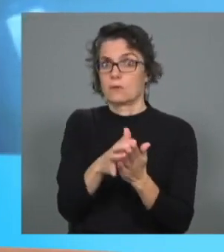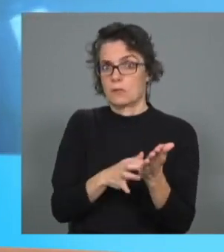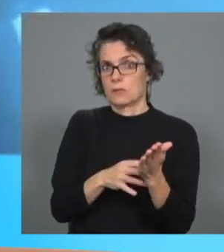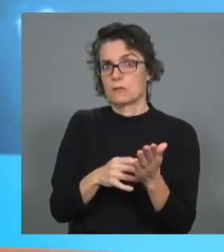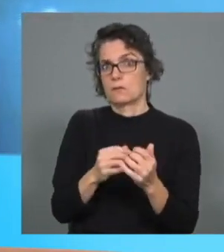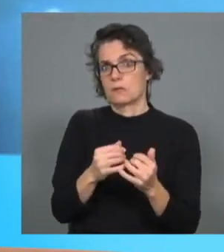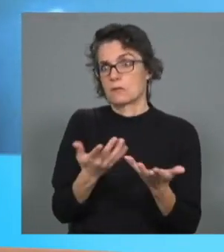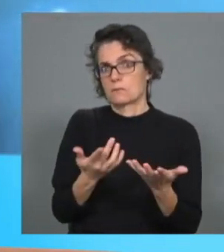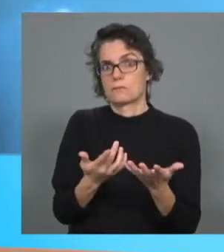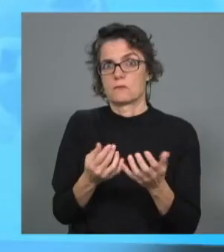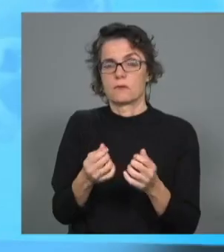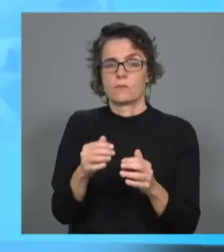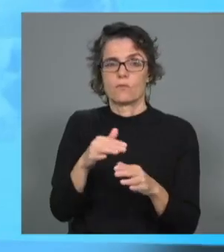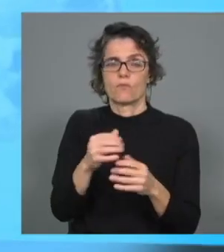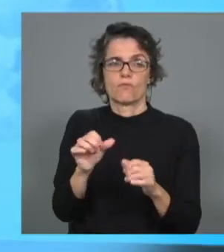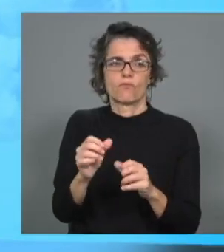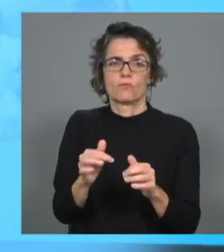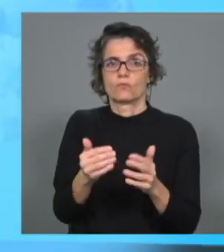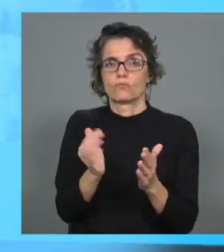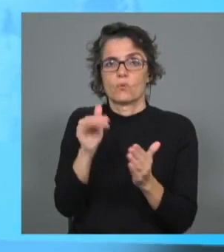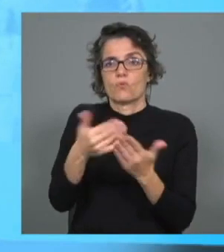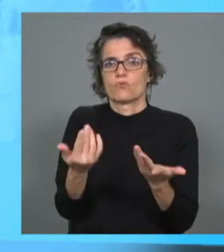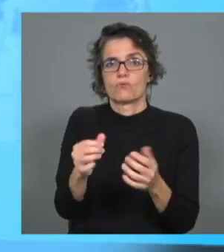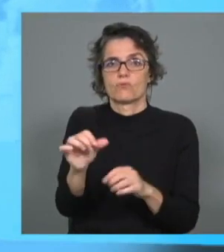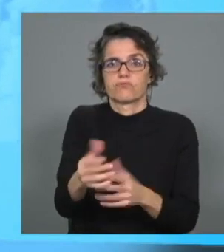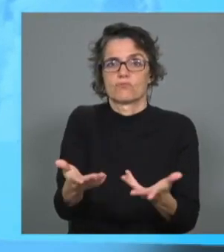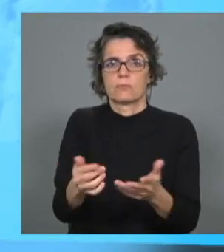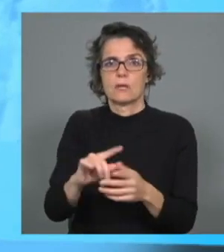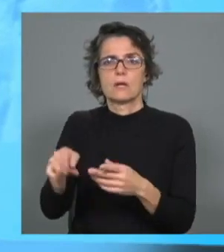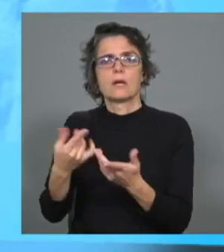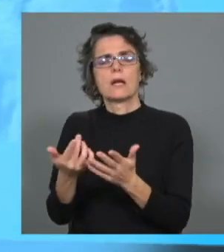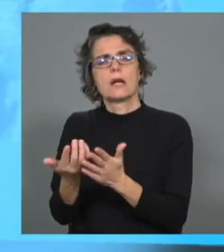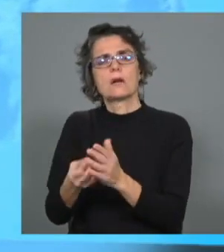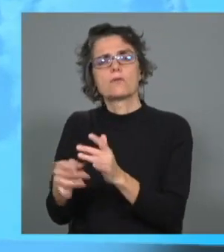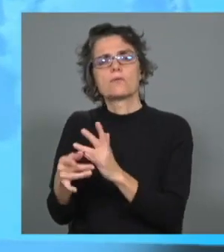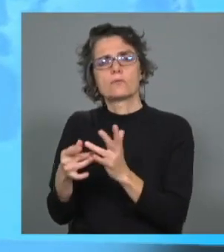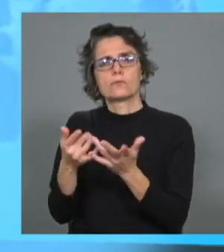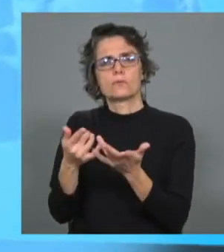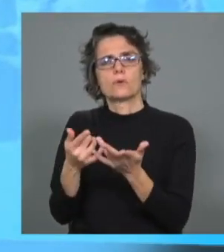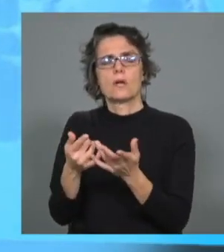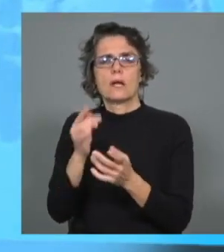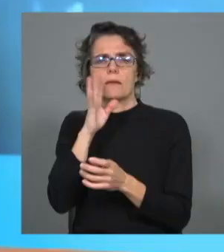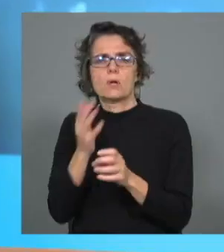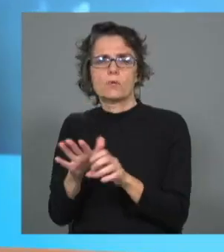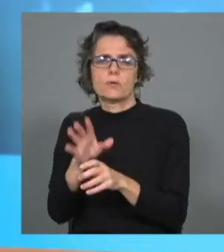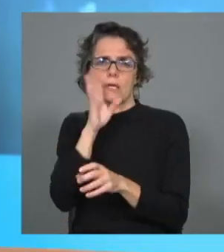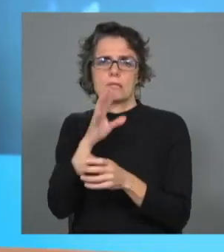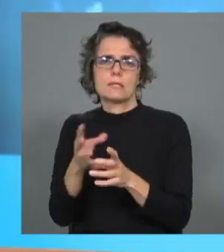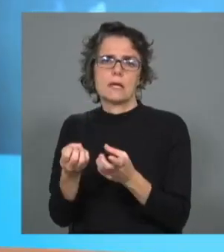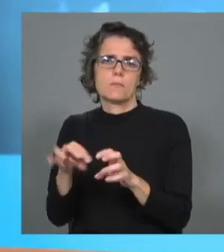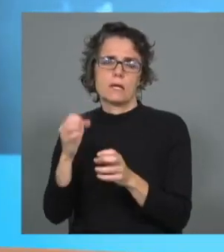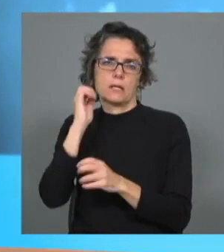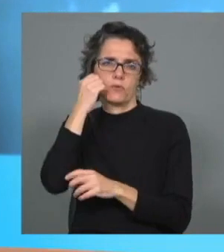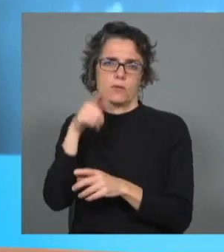COP. Este fundo de perdas e danos, que a justiça climática vai trazer? Para já, a primeira coisa é que o fundo ainda demorará